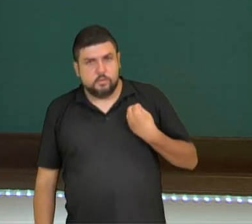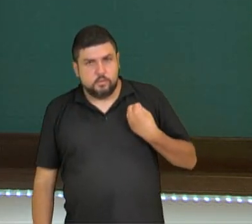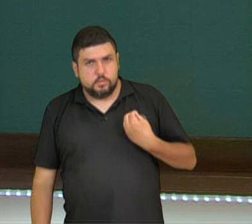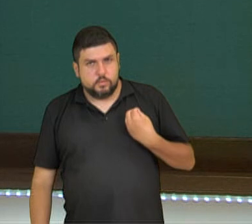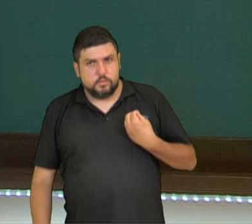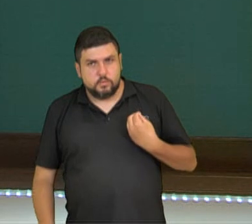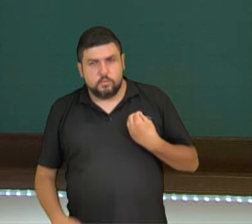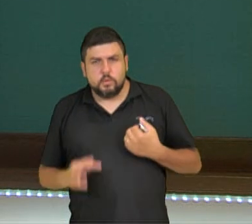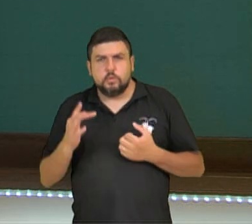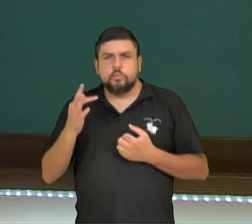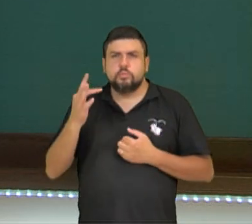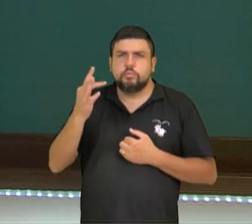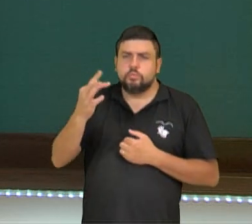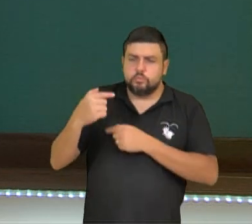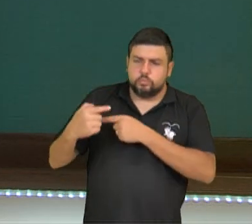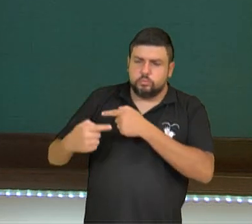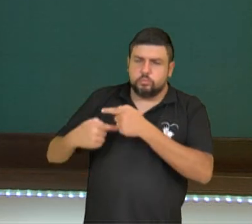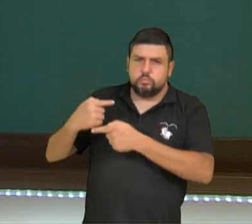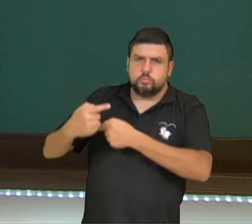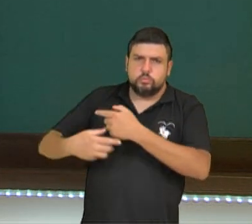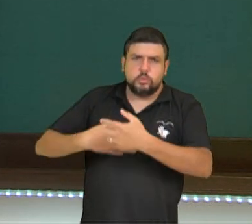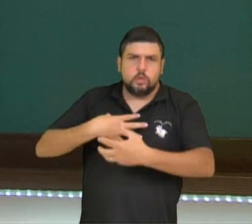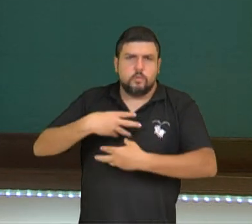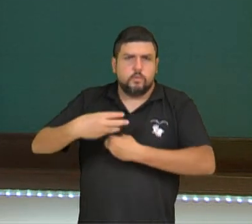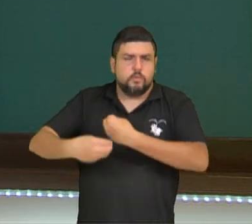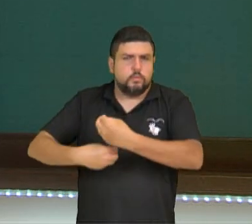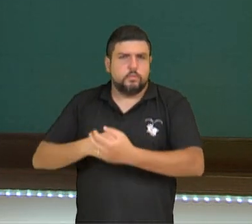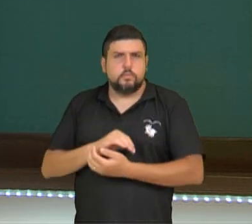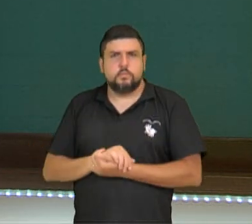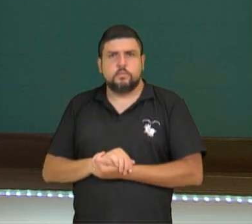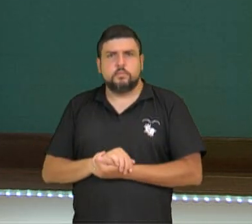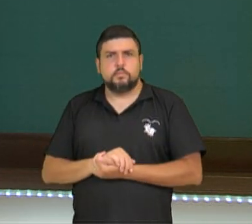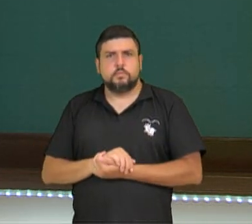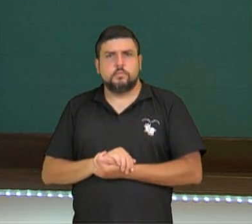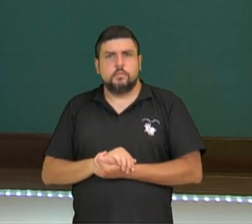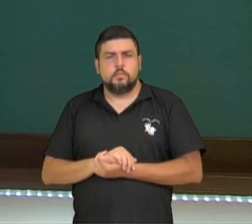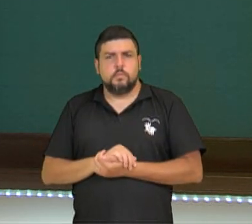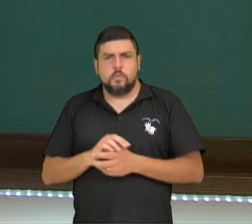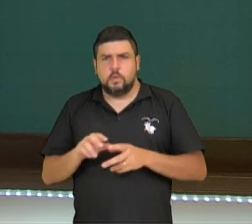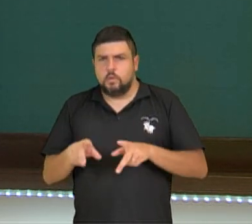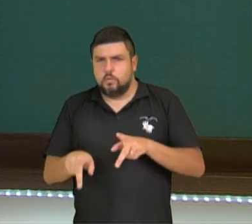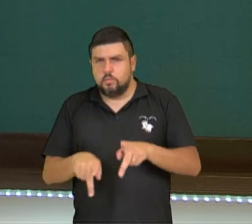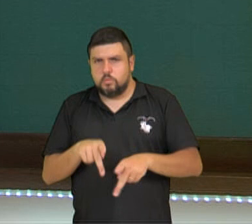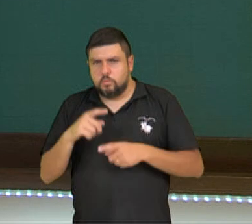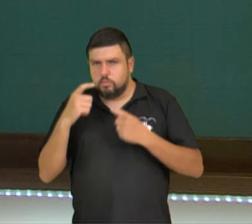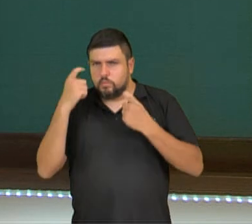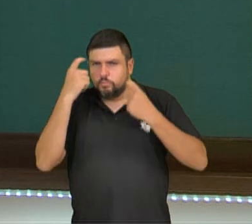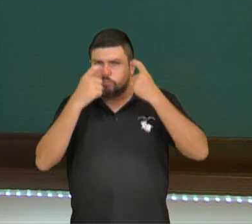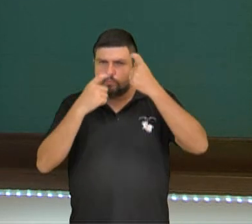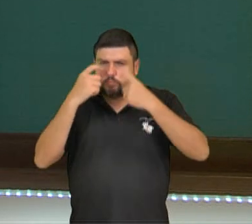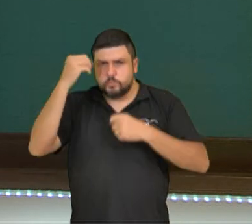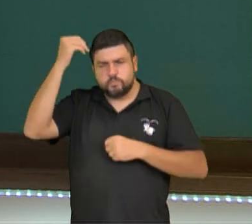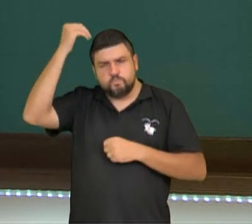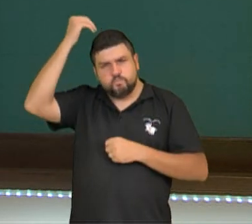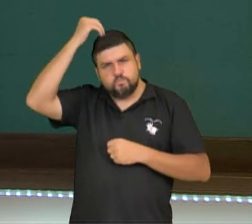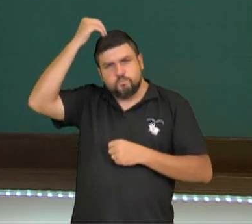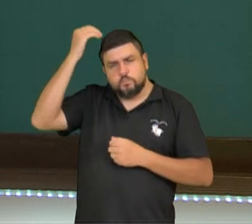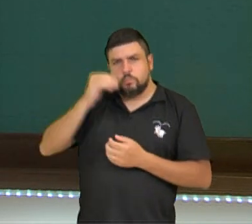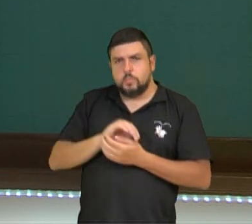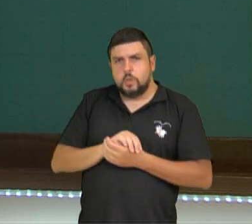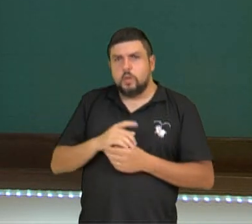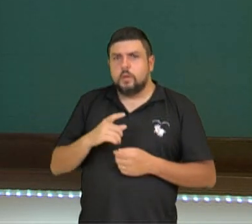as próximas gerações, por exemplo. Existe uma preocupação da população em relação a isso? Existe uma